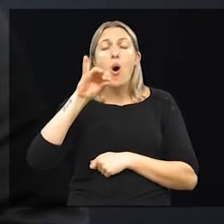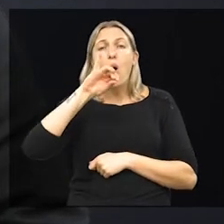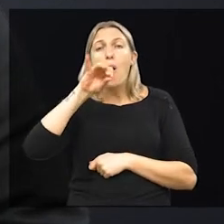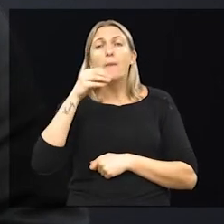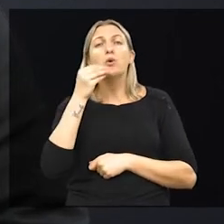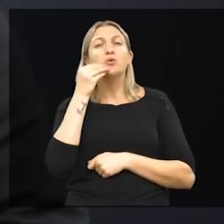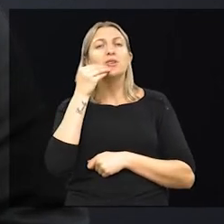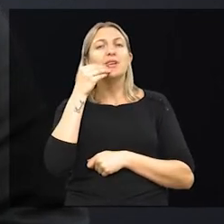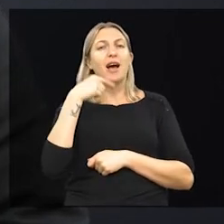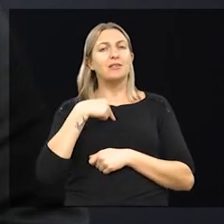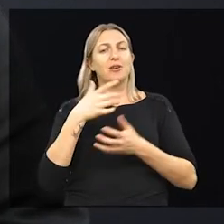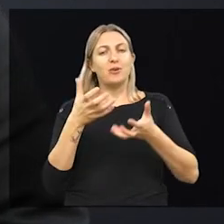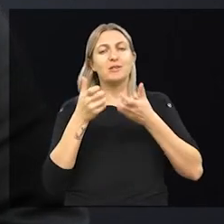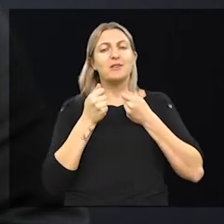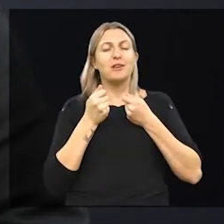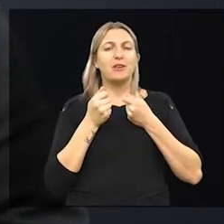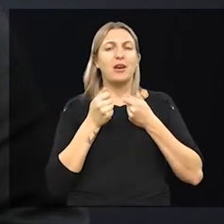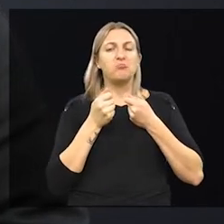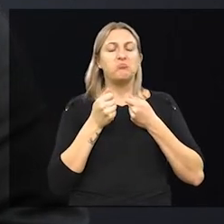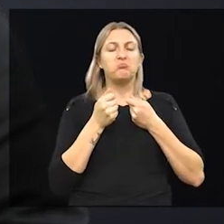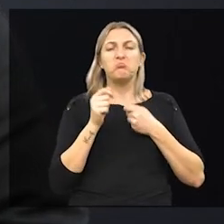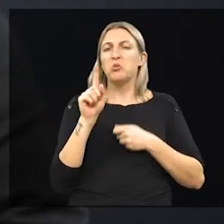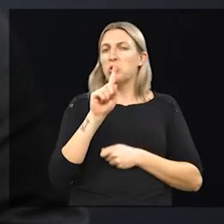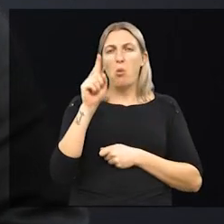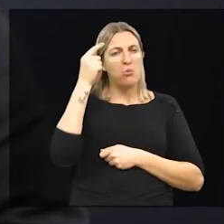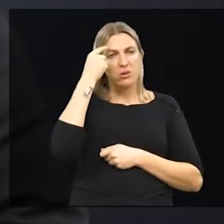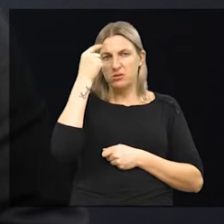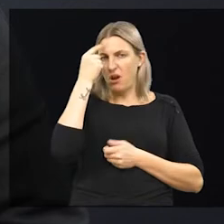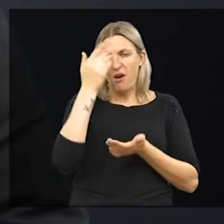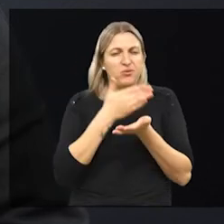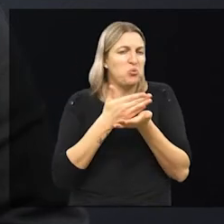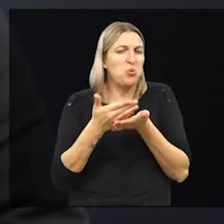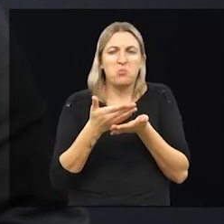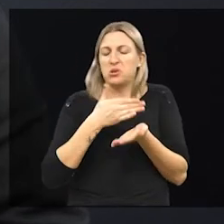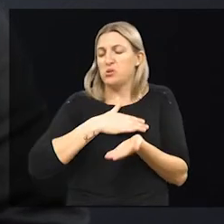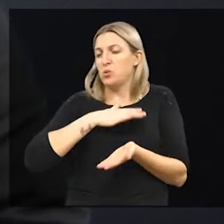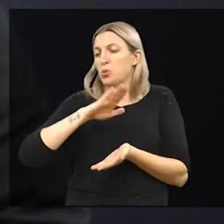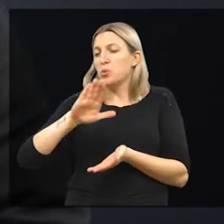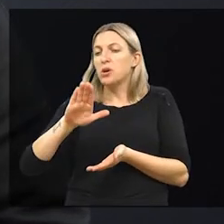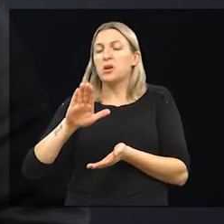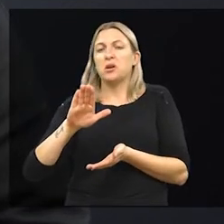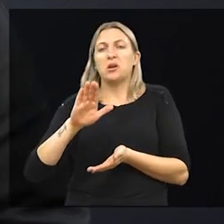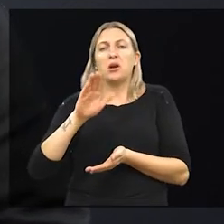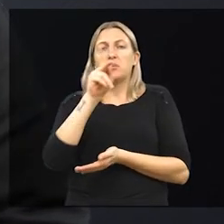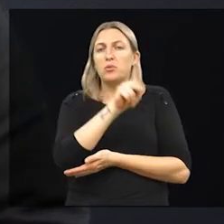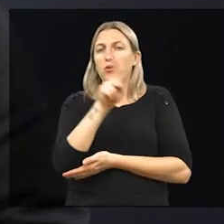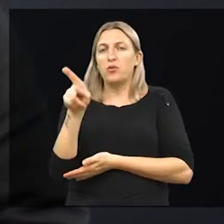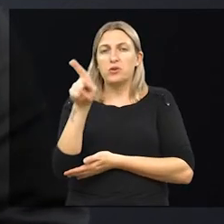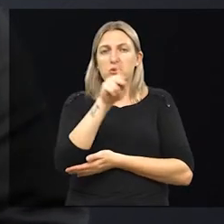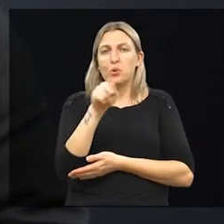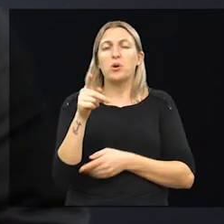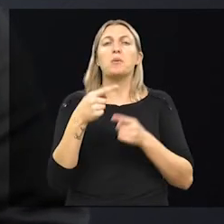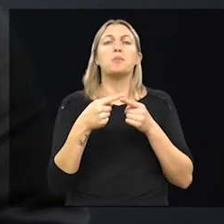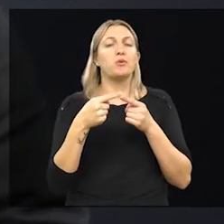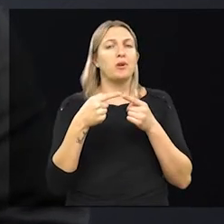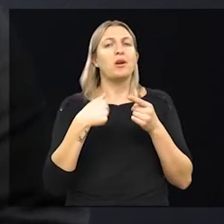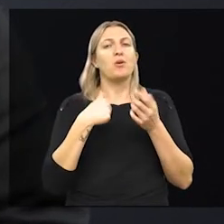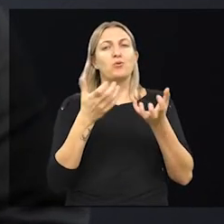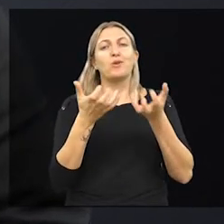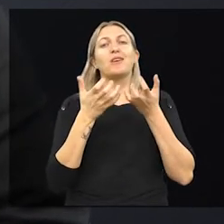né para dar conta de todos esses conteúdos mas foi necessário foi é uma oportunidade que eu abracei